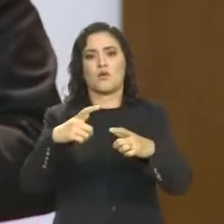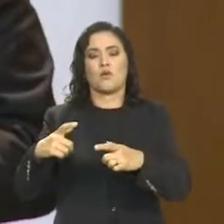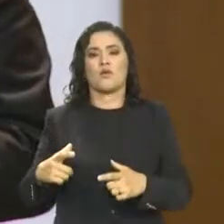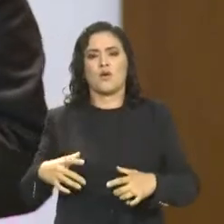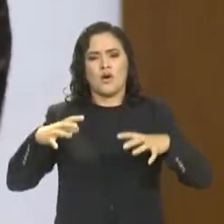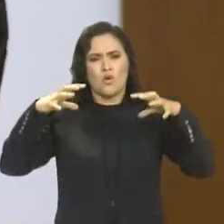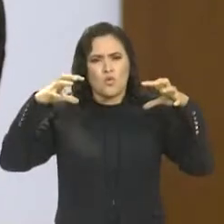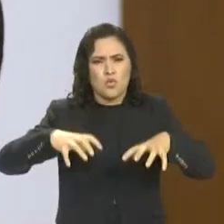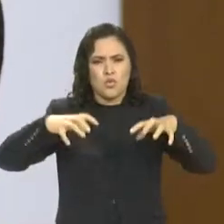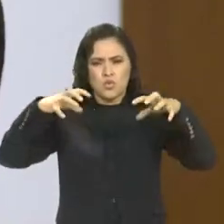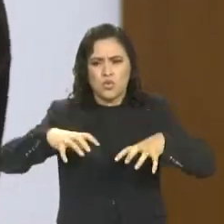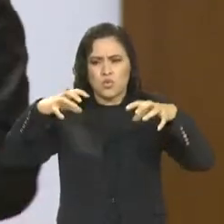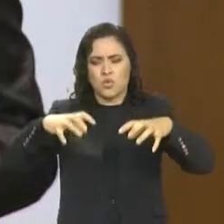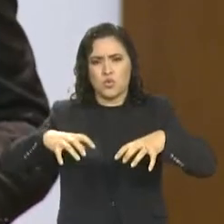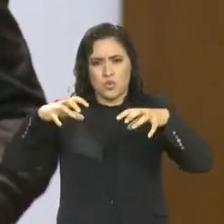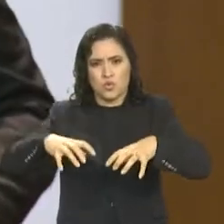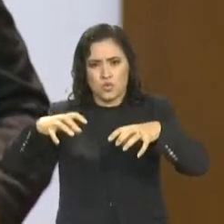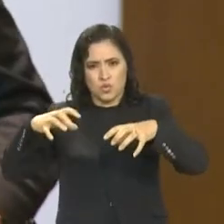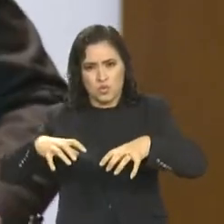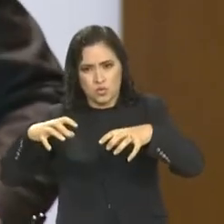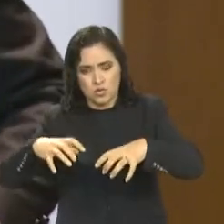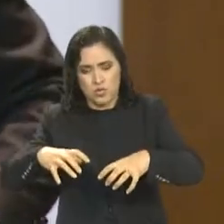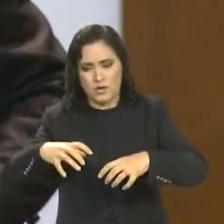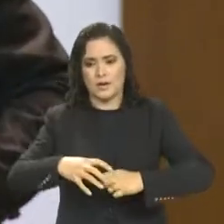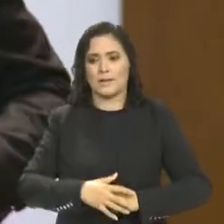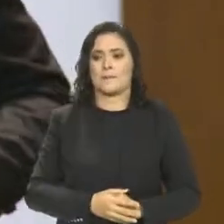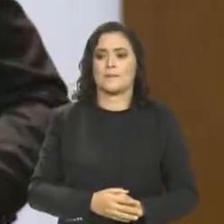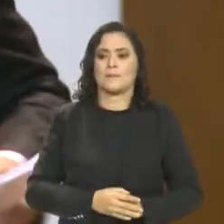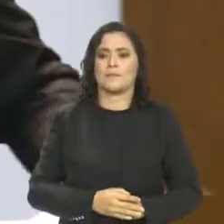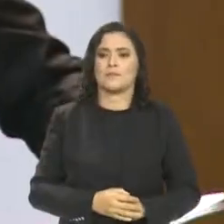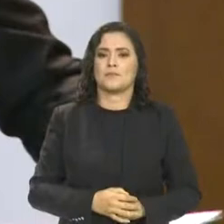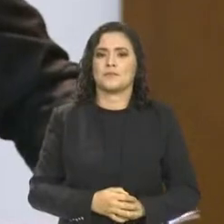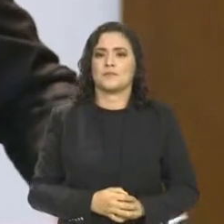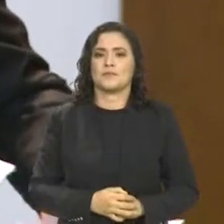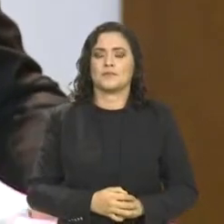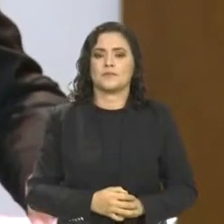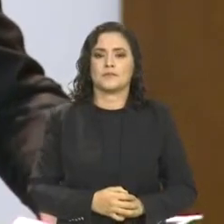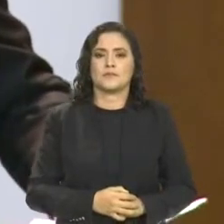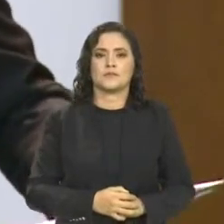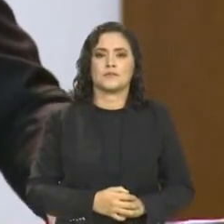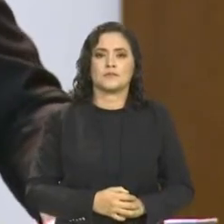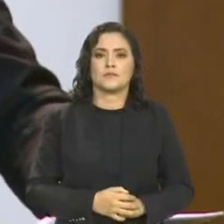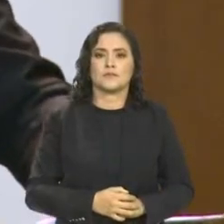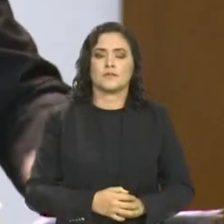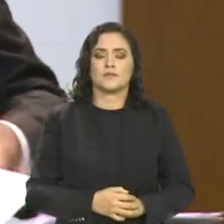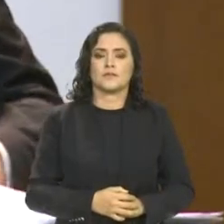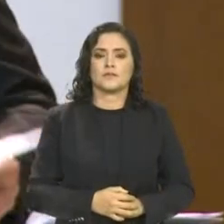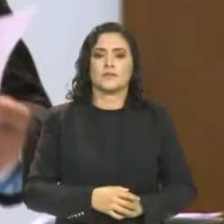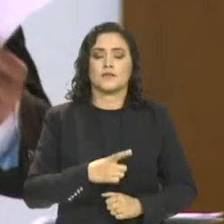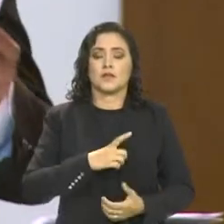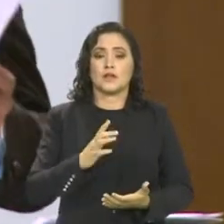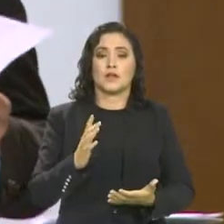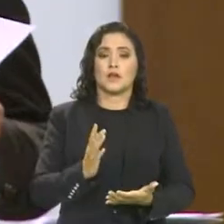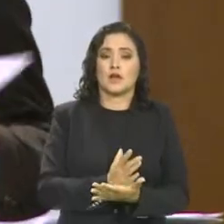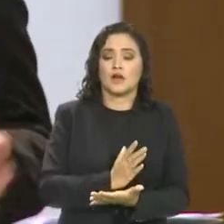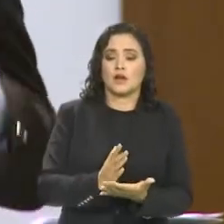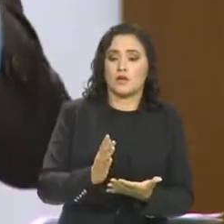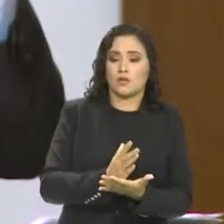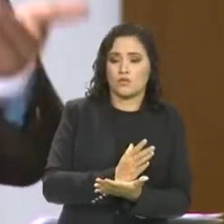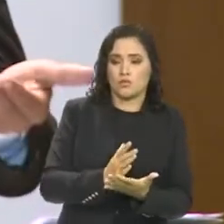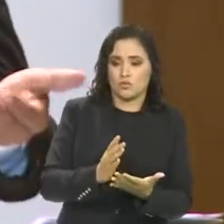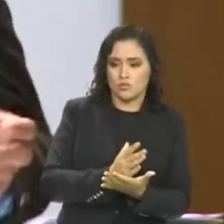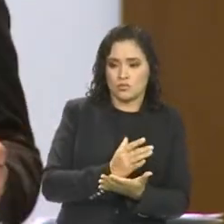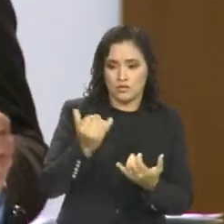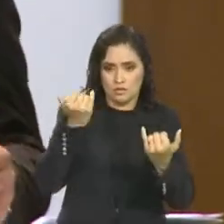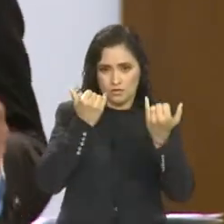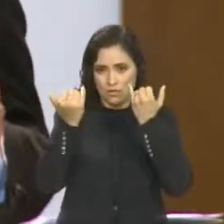aula, problema com alguns fiscais. Já temos, inclusive, alguns relatos, algumas informações e registro de boletim de ocorrência. Já